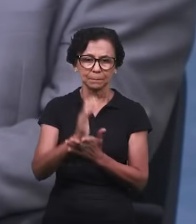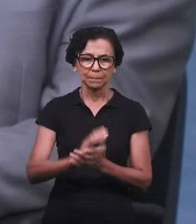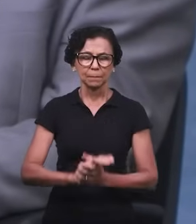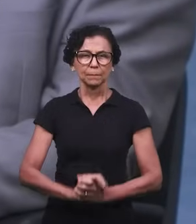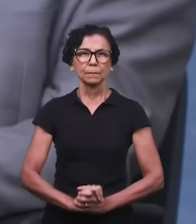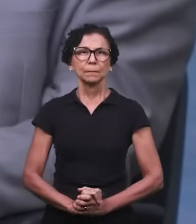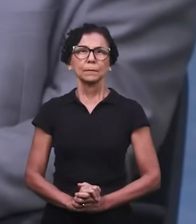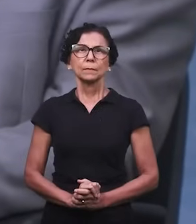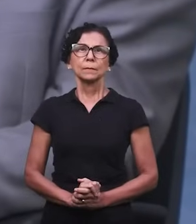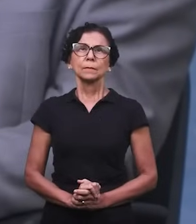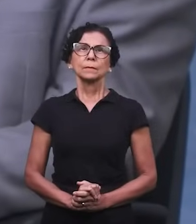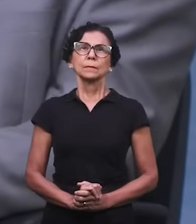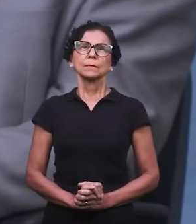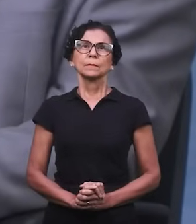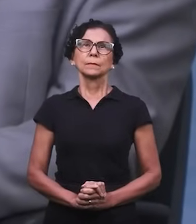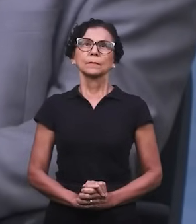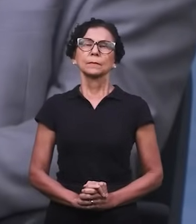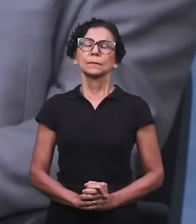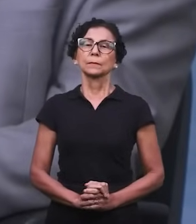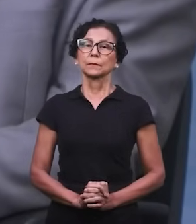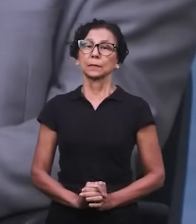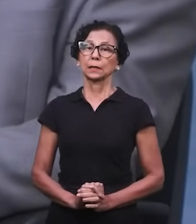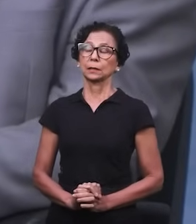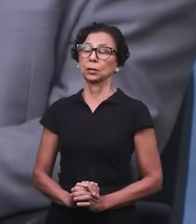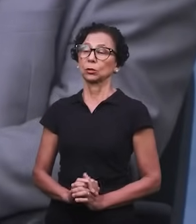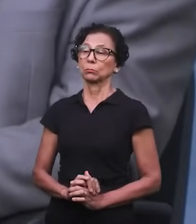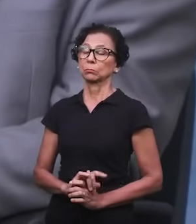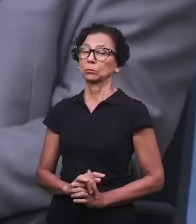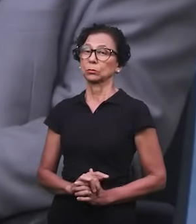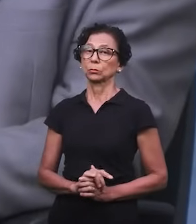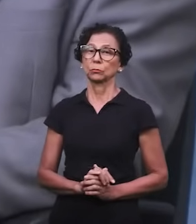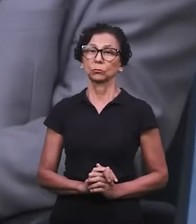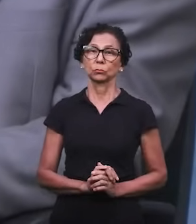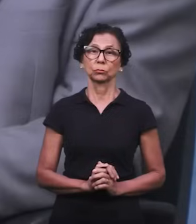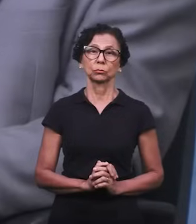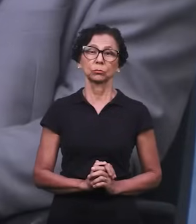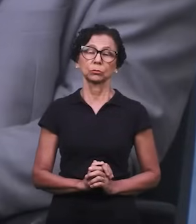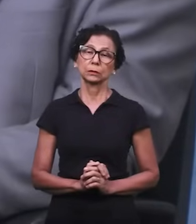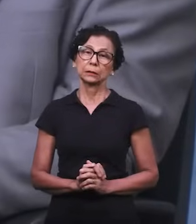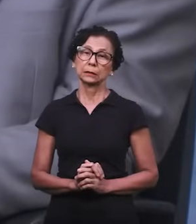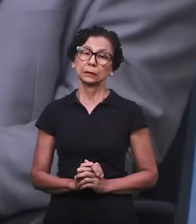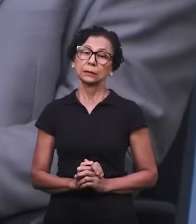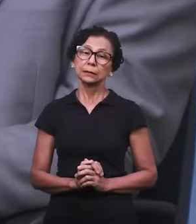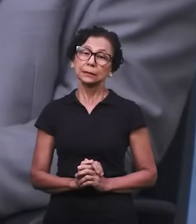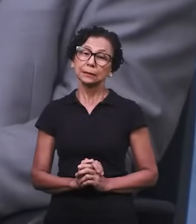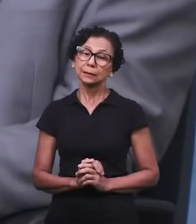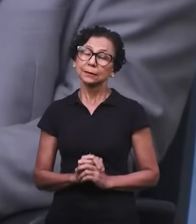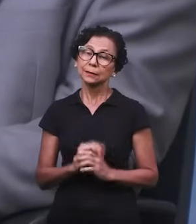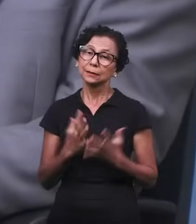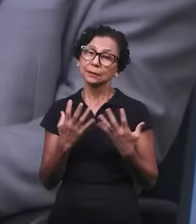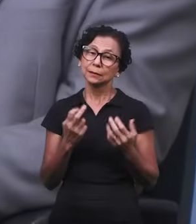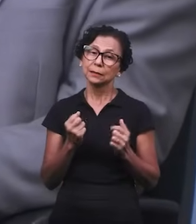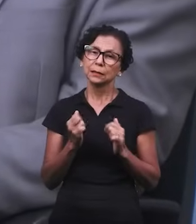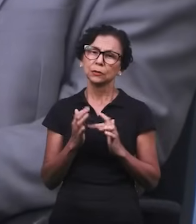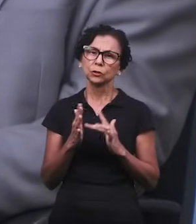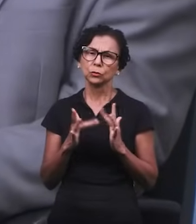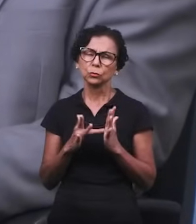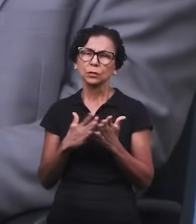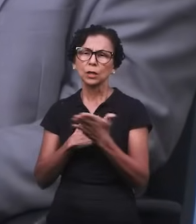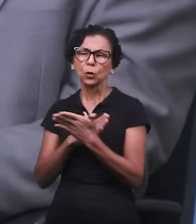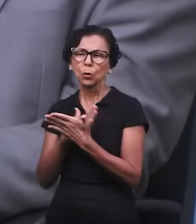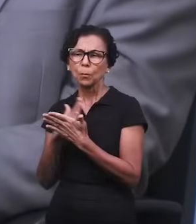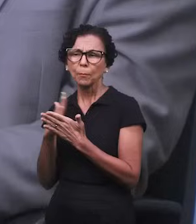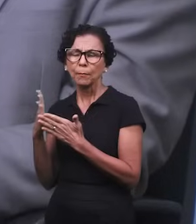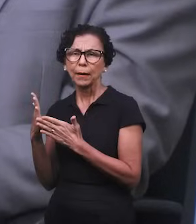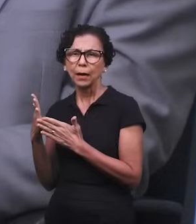com uma postura muitas vezes mais radical, mais intolerante com certas práticas. Eu acho que isso é até